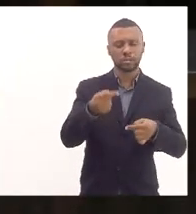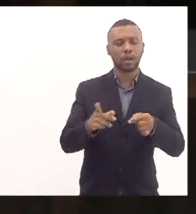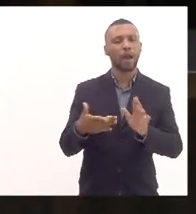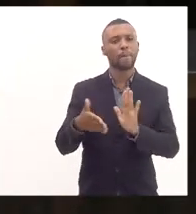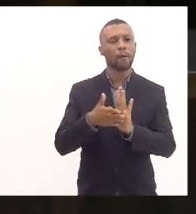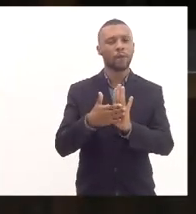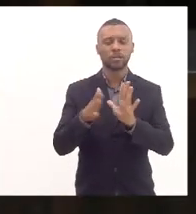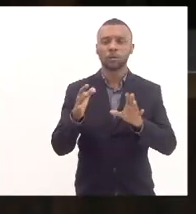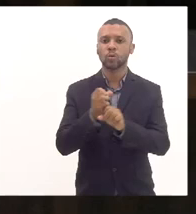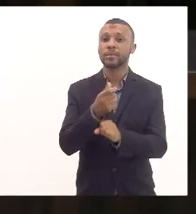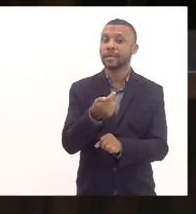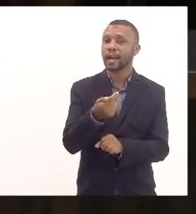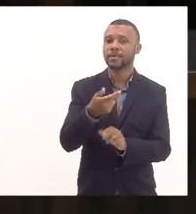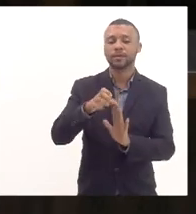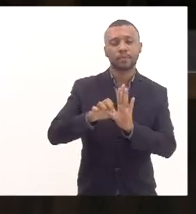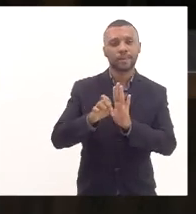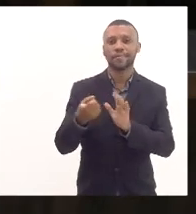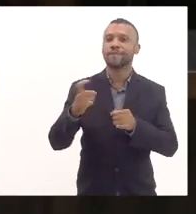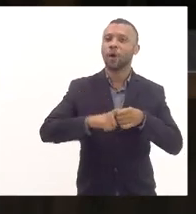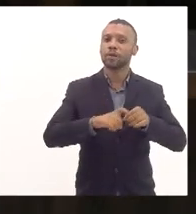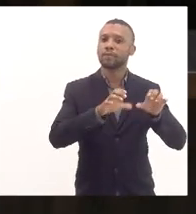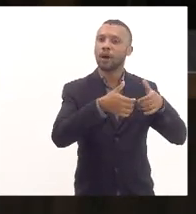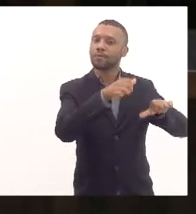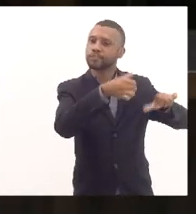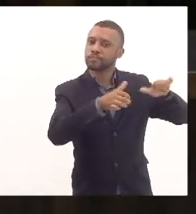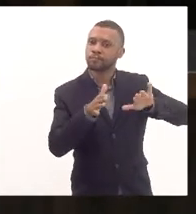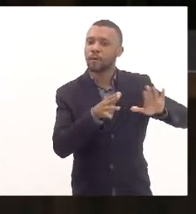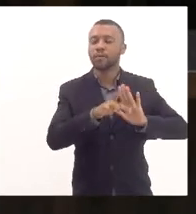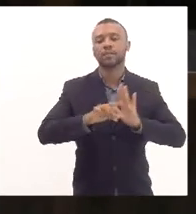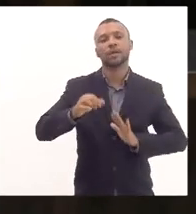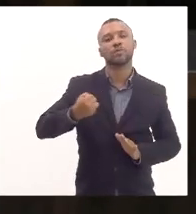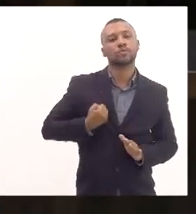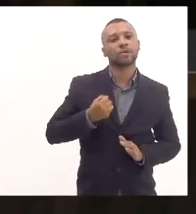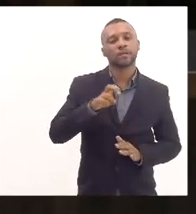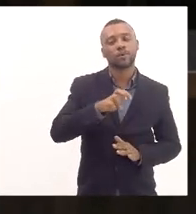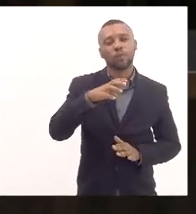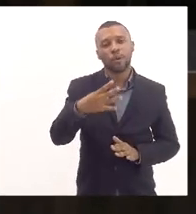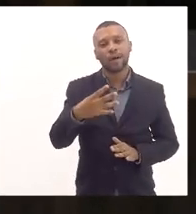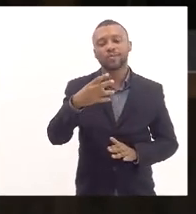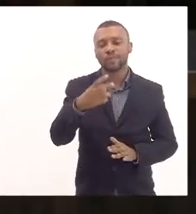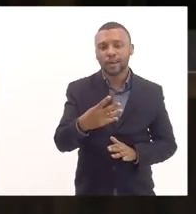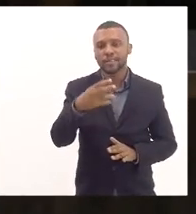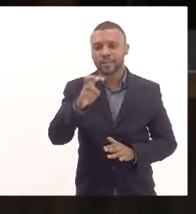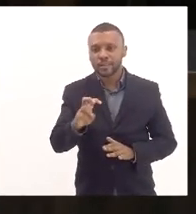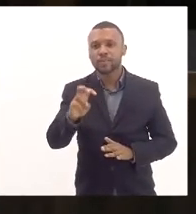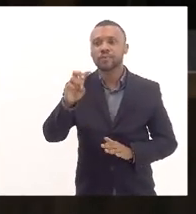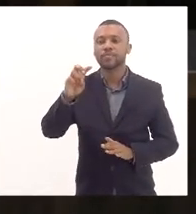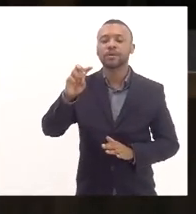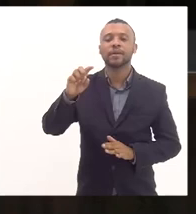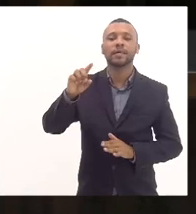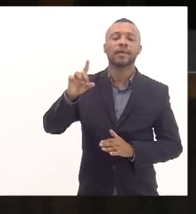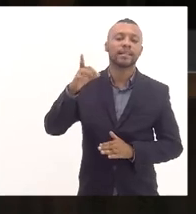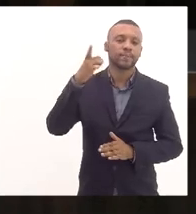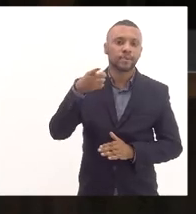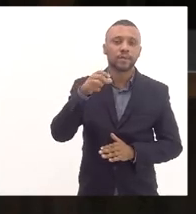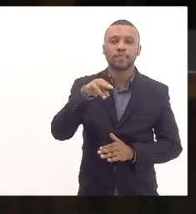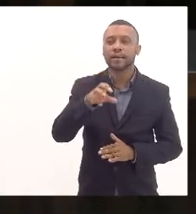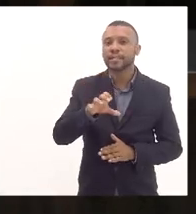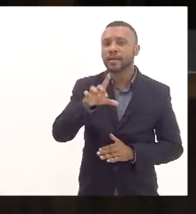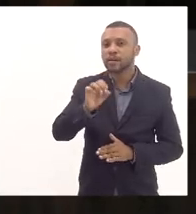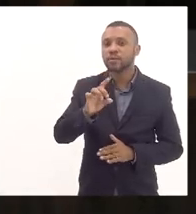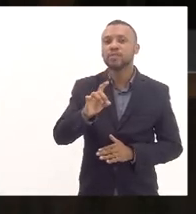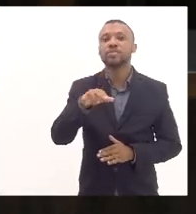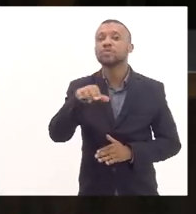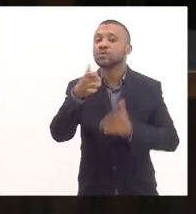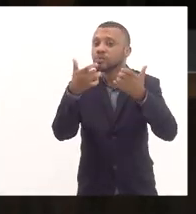proposta recebeu sete emendas e atuar nas profissões pode leite 5445 de 22 de autoria do deputado Marcelo Dino dispõe